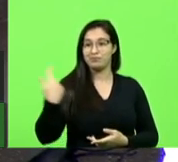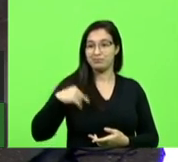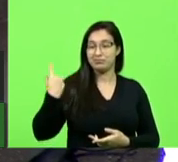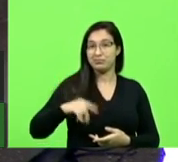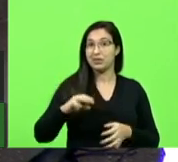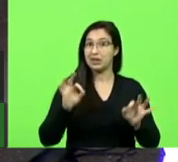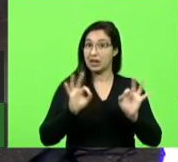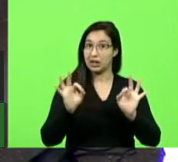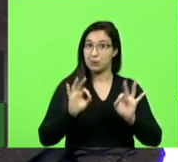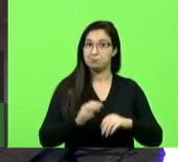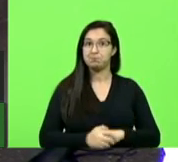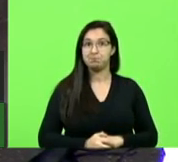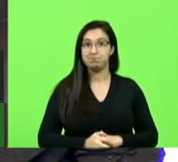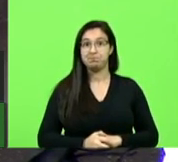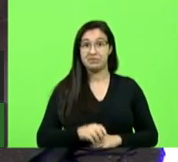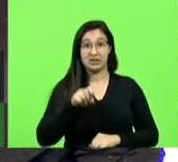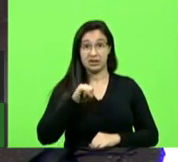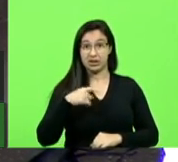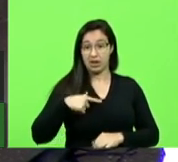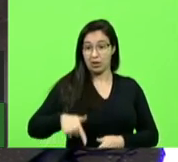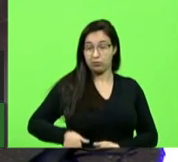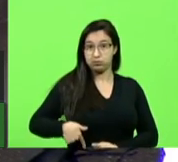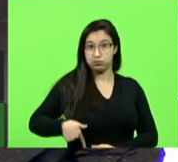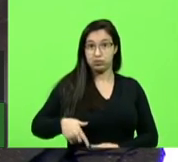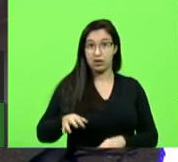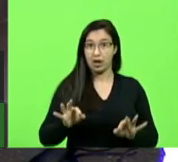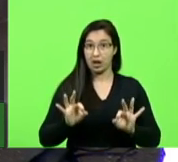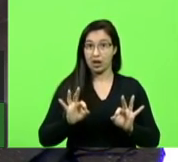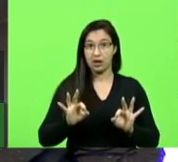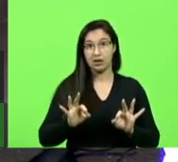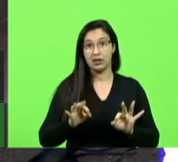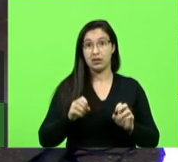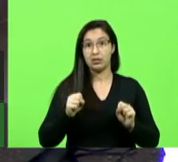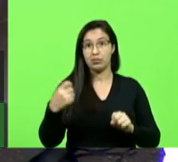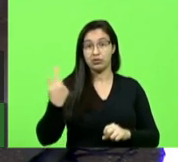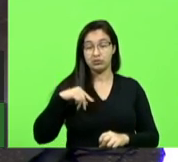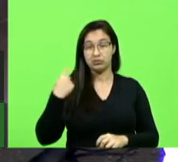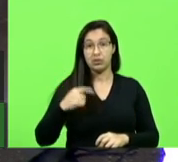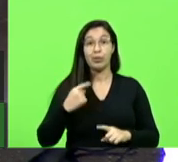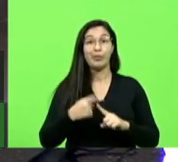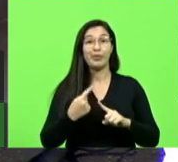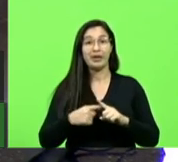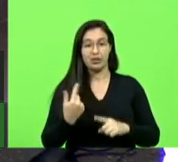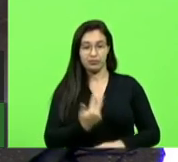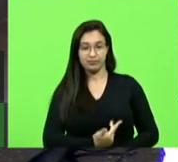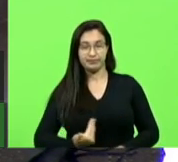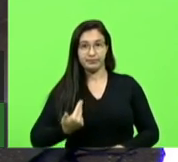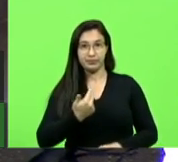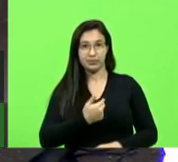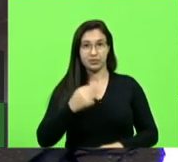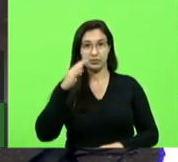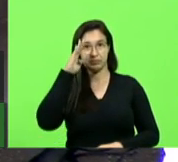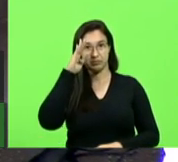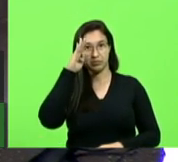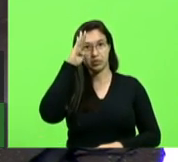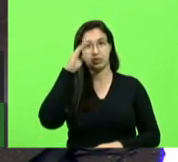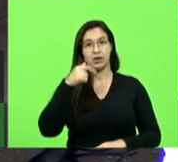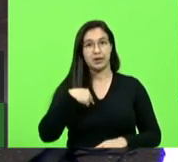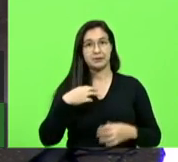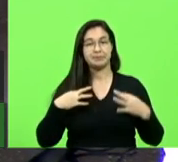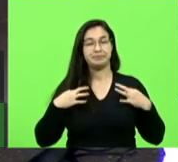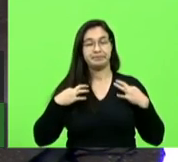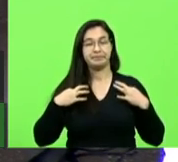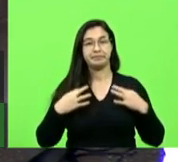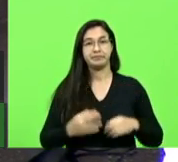apanhado. Simplesmente por estar com uma camisa com o desenho do meu presidente nela. Então, daí fica reforçado, né? E vê como